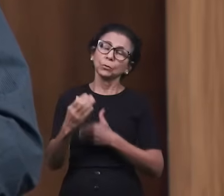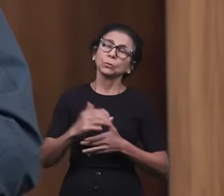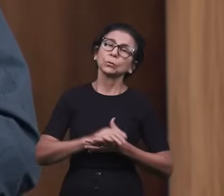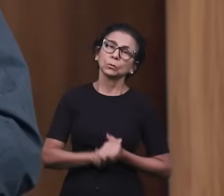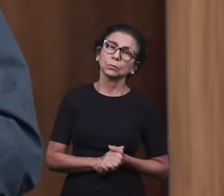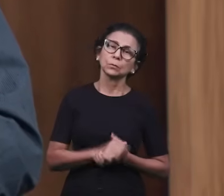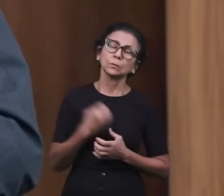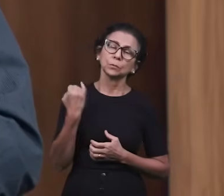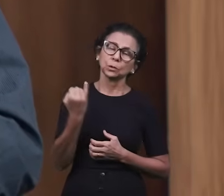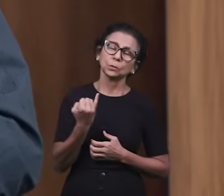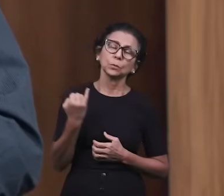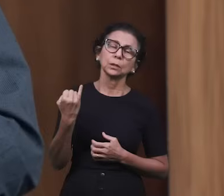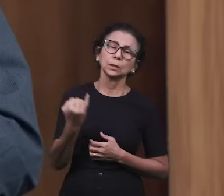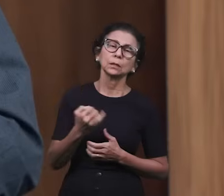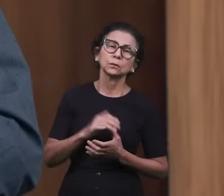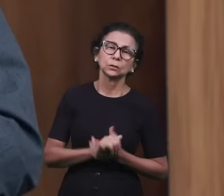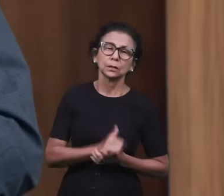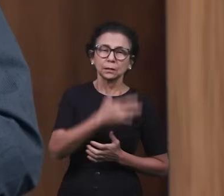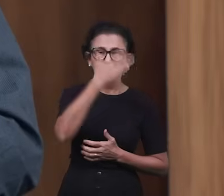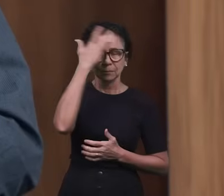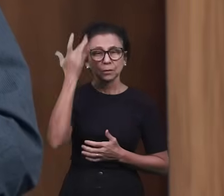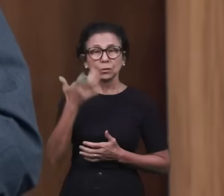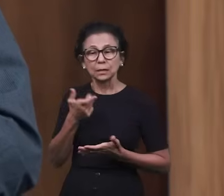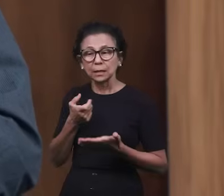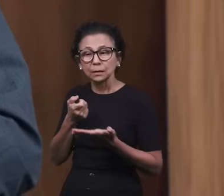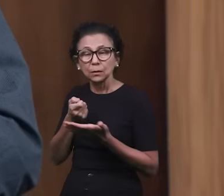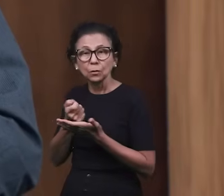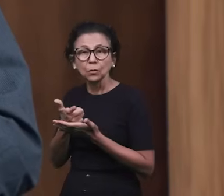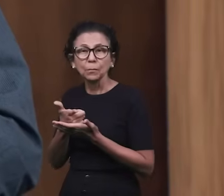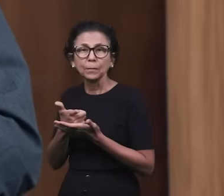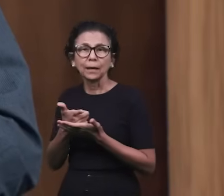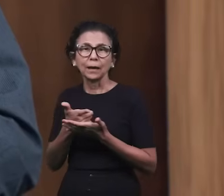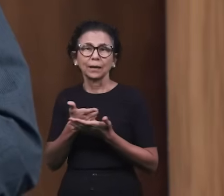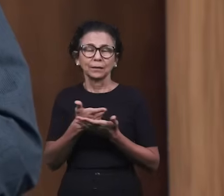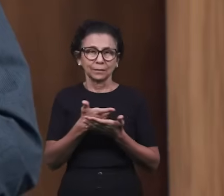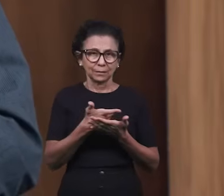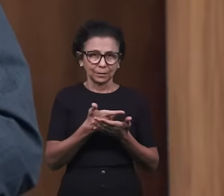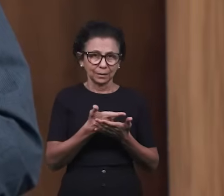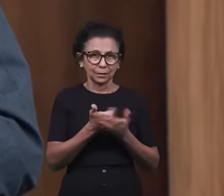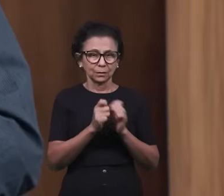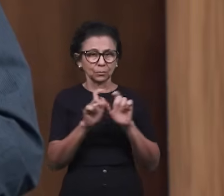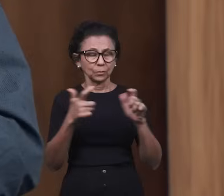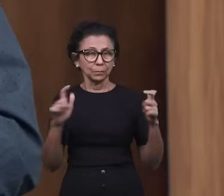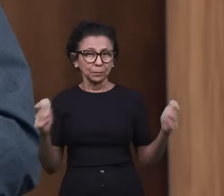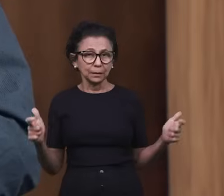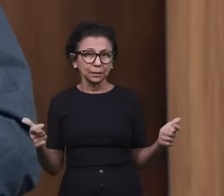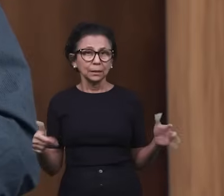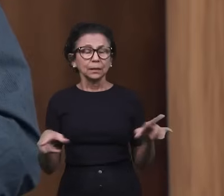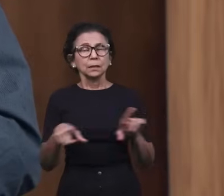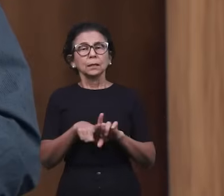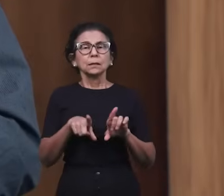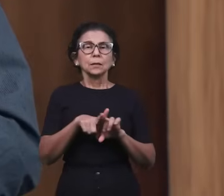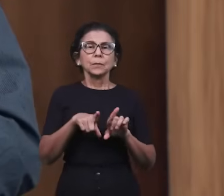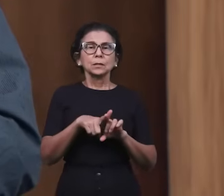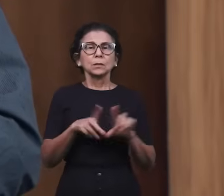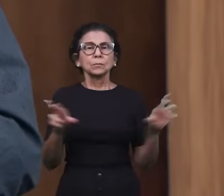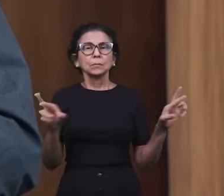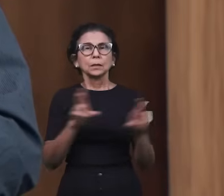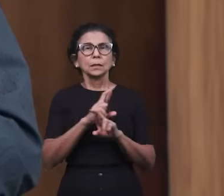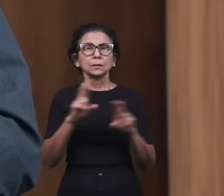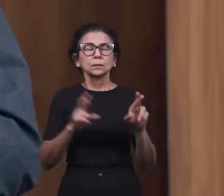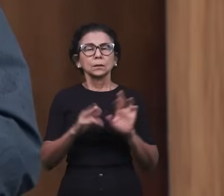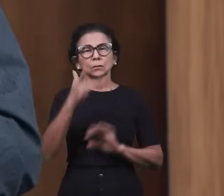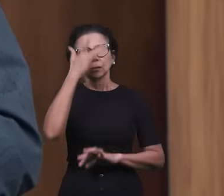dando prosseguimento com esse quadro Caminhos do Conhecimento e estamos nesse